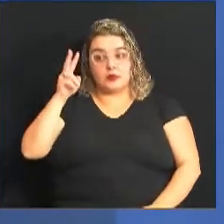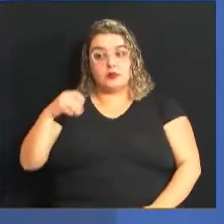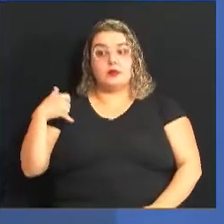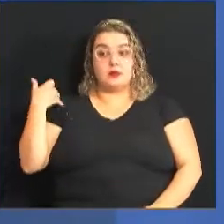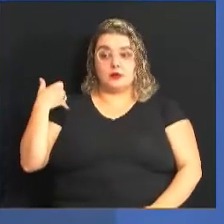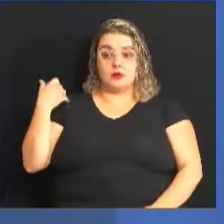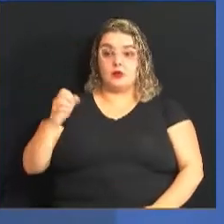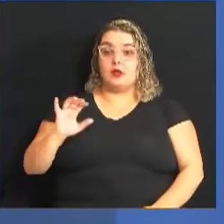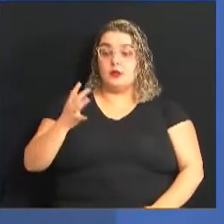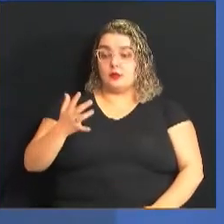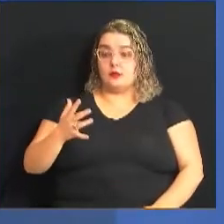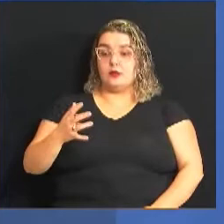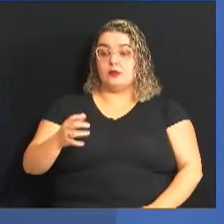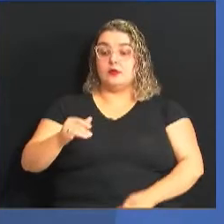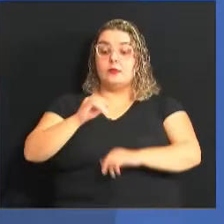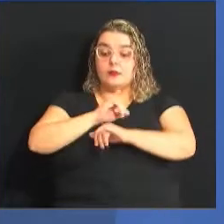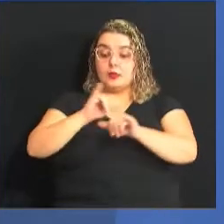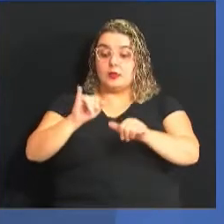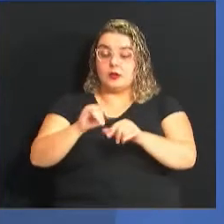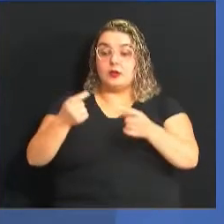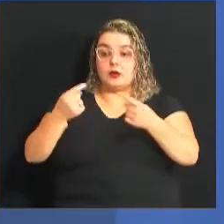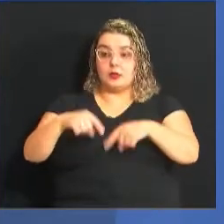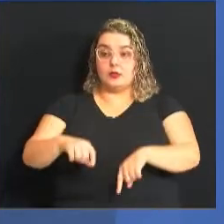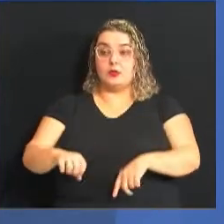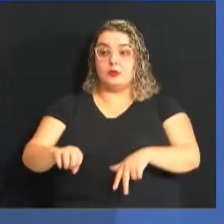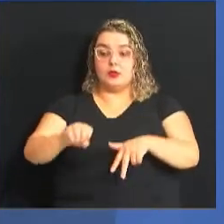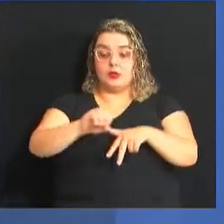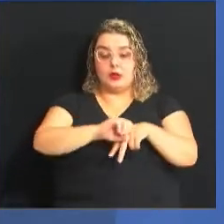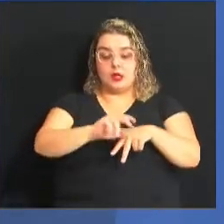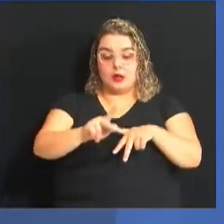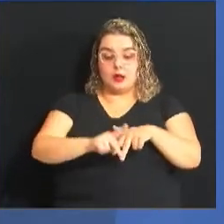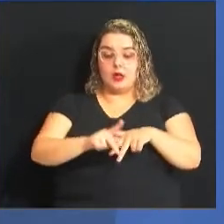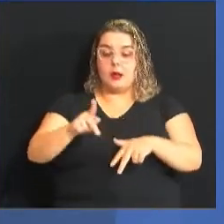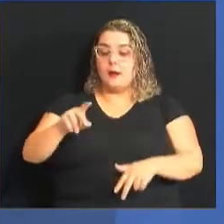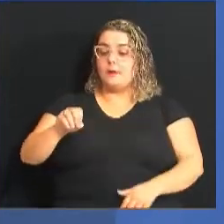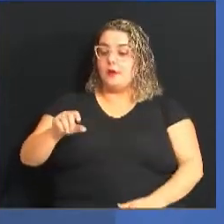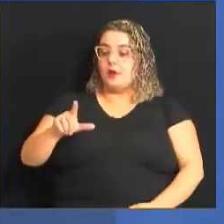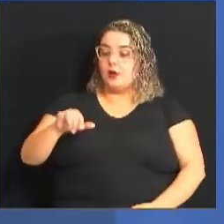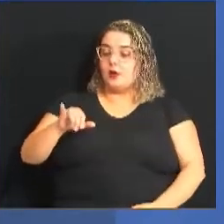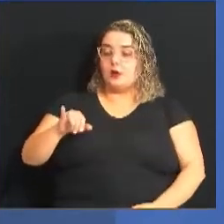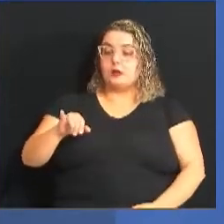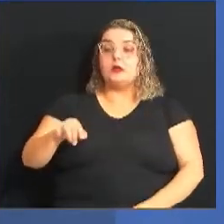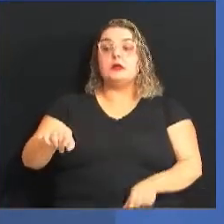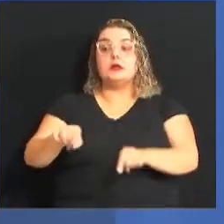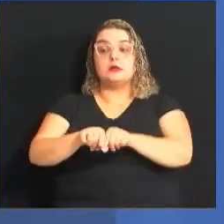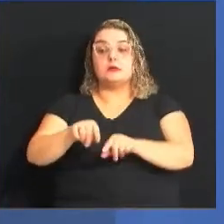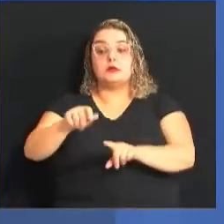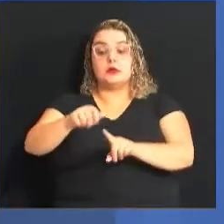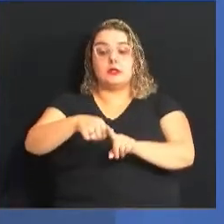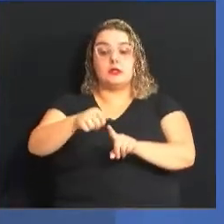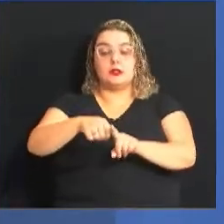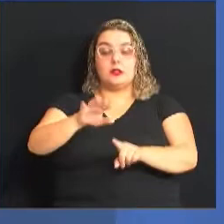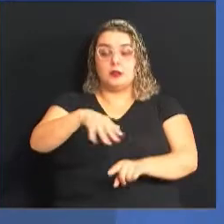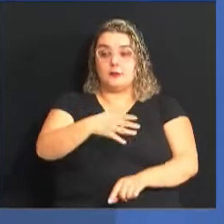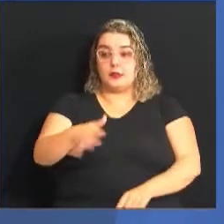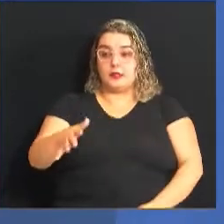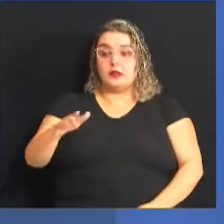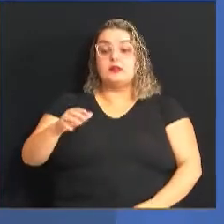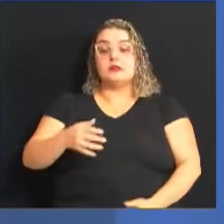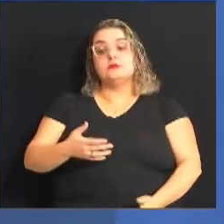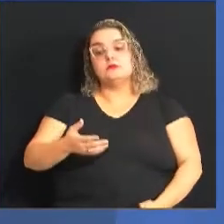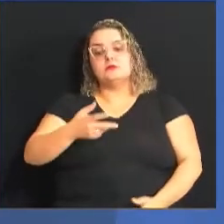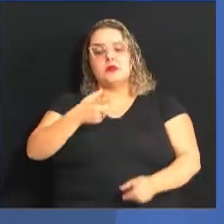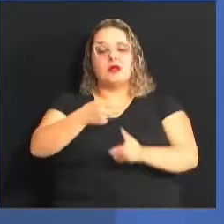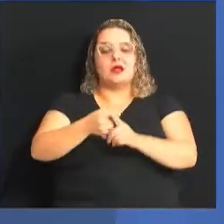está acontecendo a campanha contra paralisia infantil e também a atualização da carteira que são várias vacinas que às vezes estão